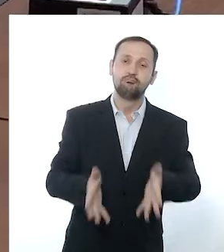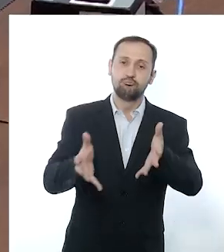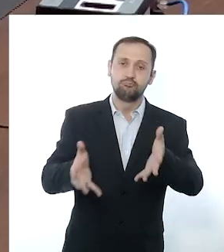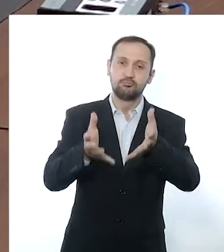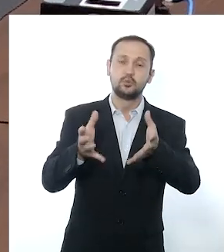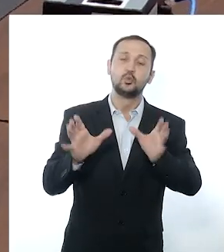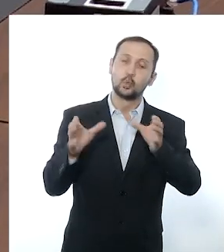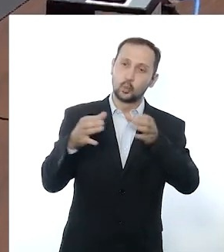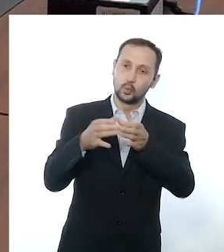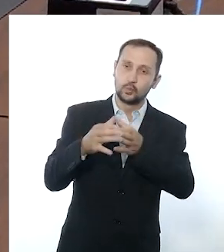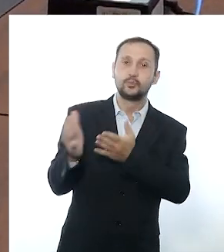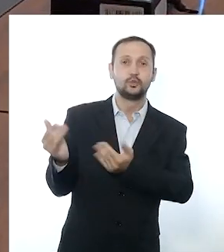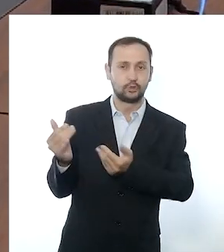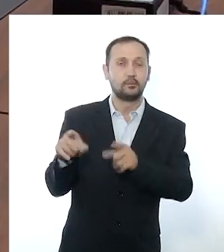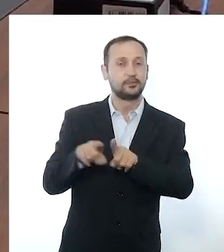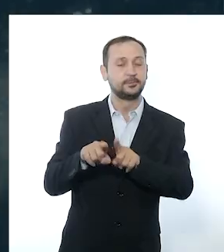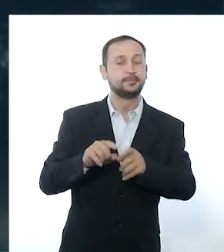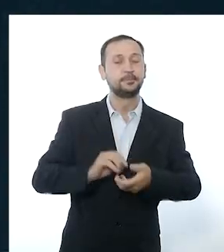Jovem.